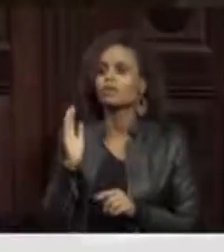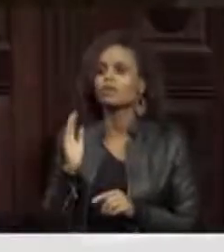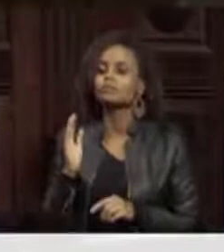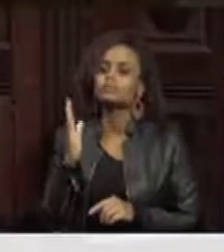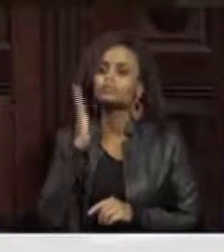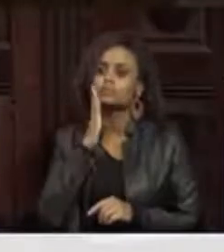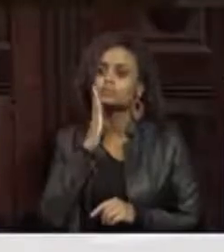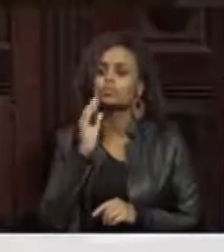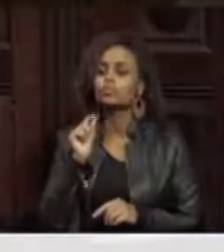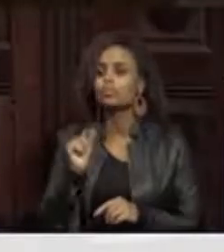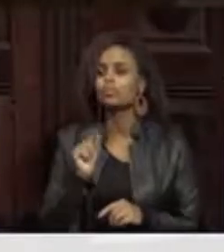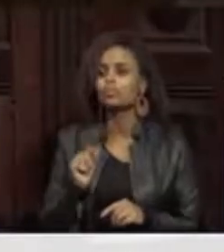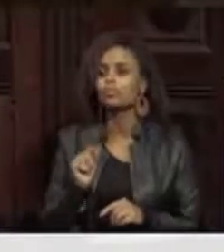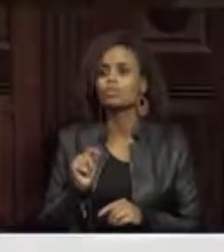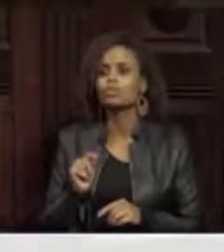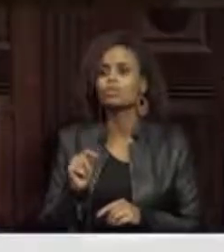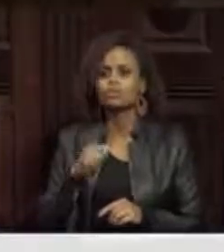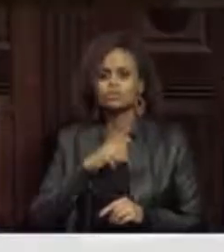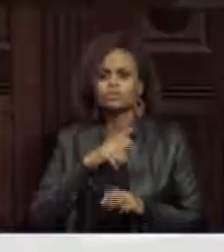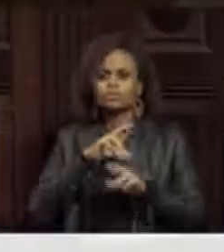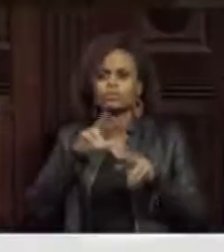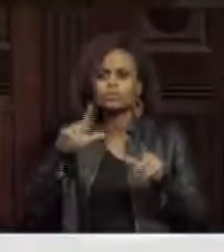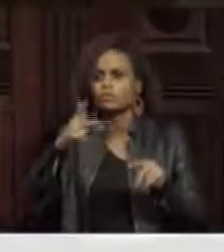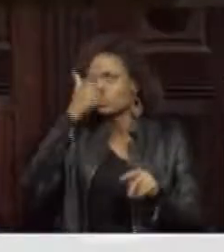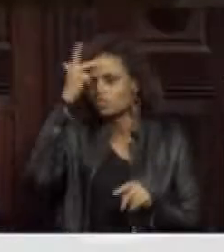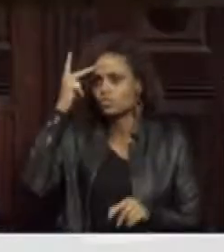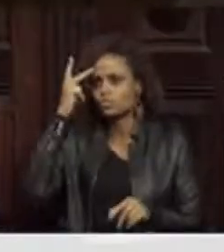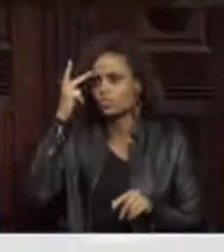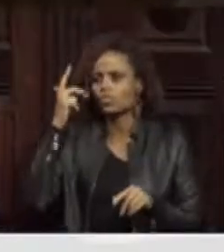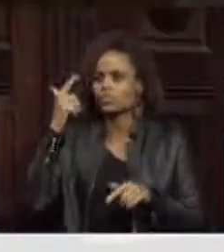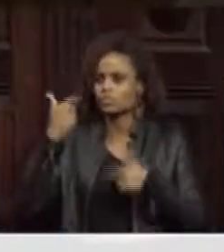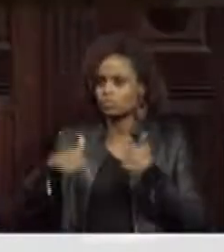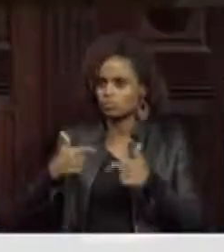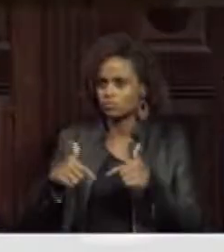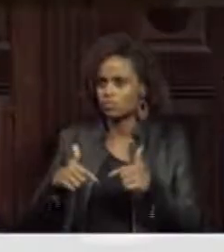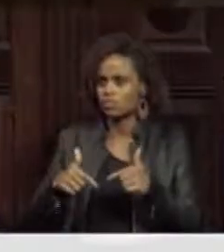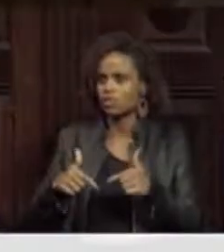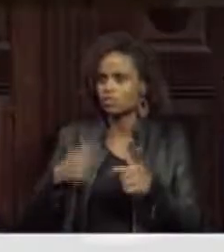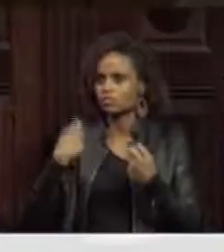que tem vários profissionais que não precisam disso.